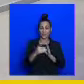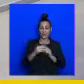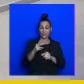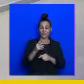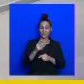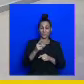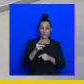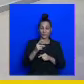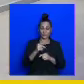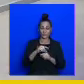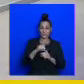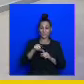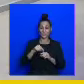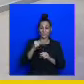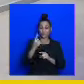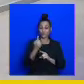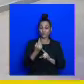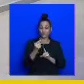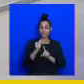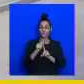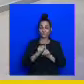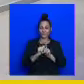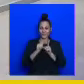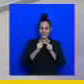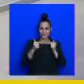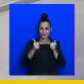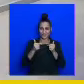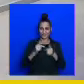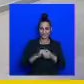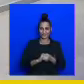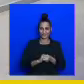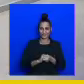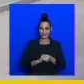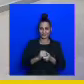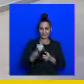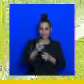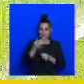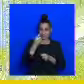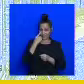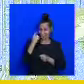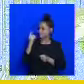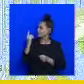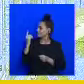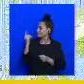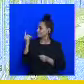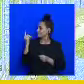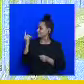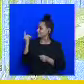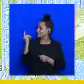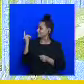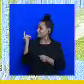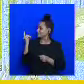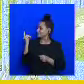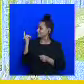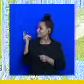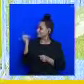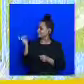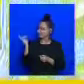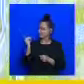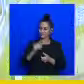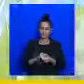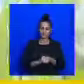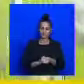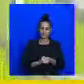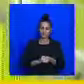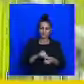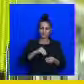0 a 12. E nós vamos sortear apenas uma dezena, o mês da sorte. Bolas posicionadas. Valendo!